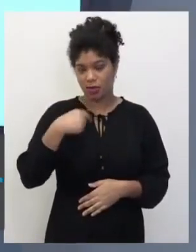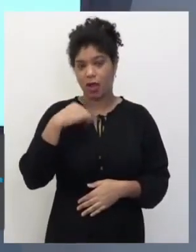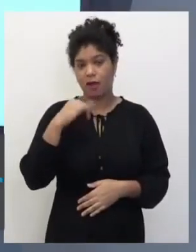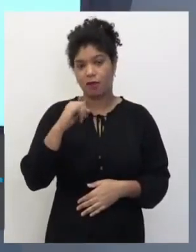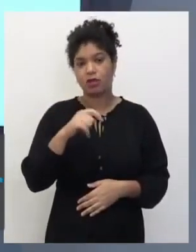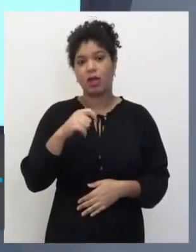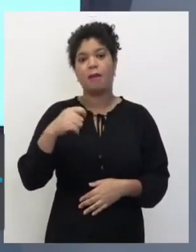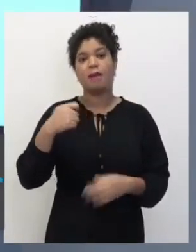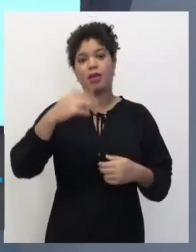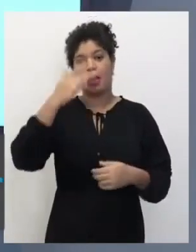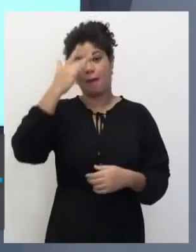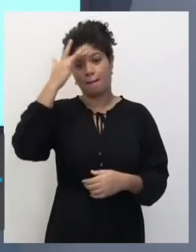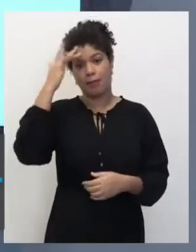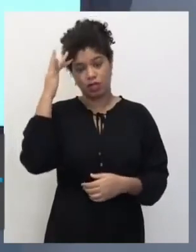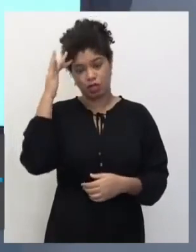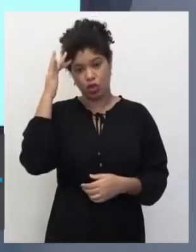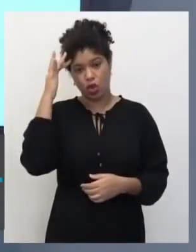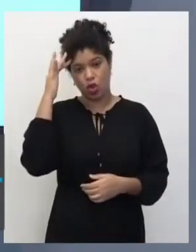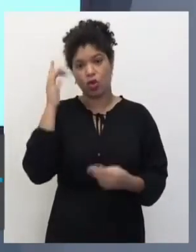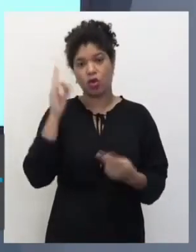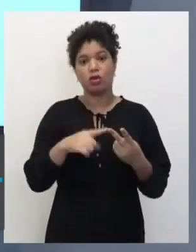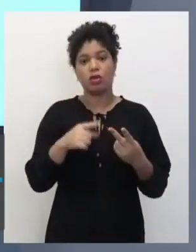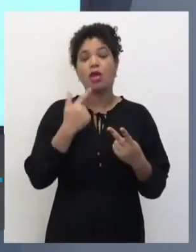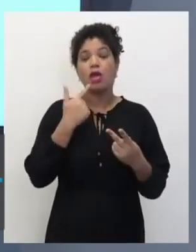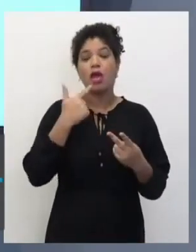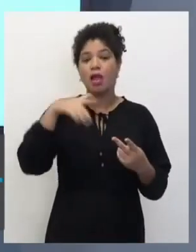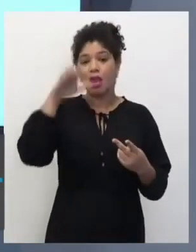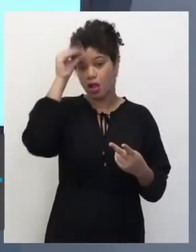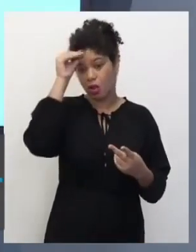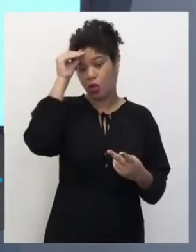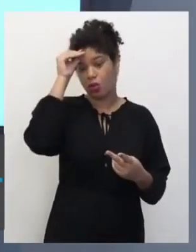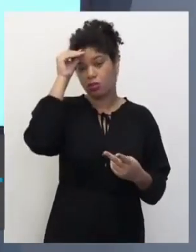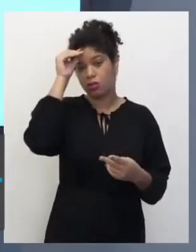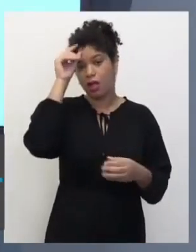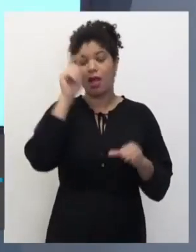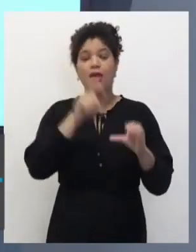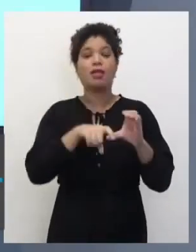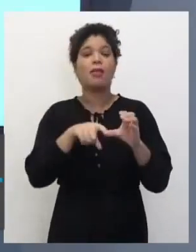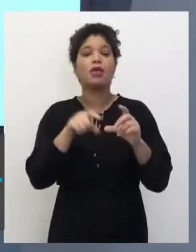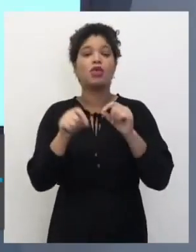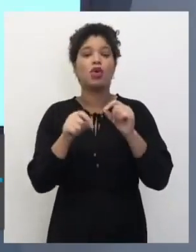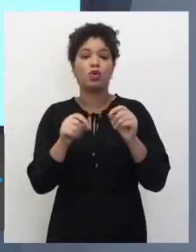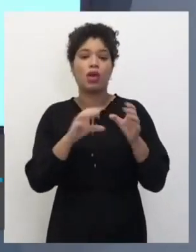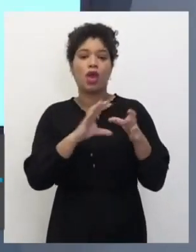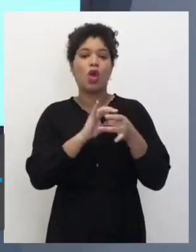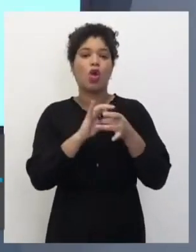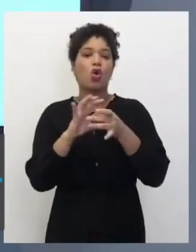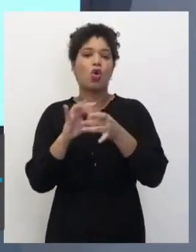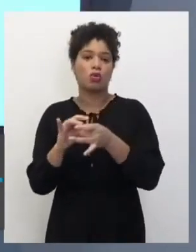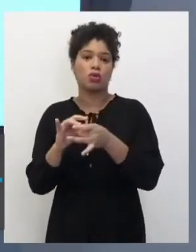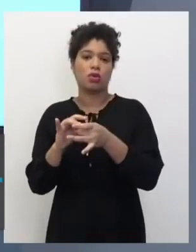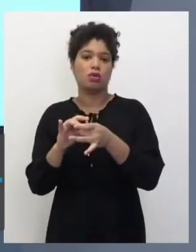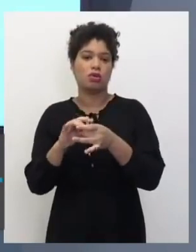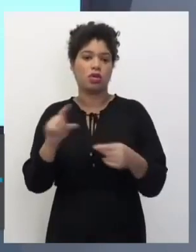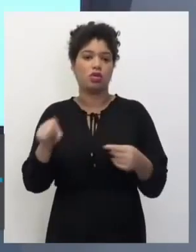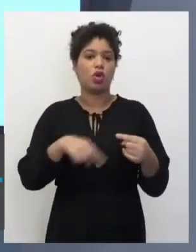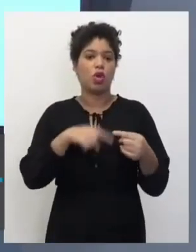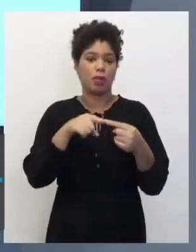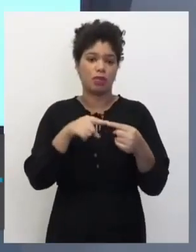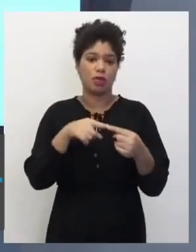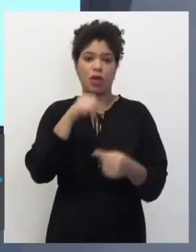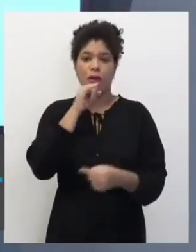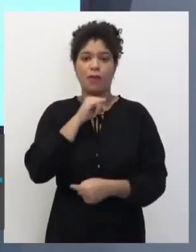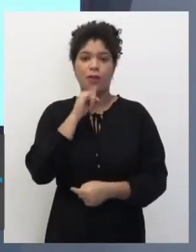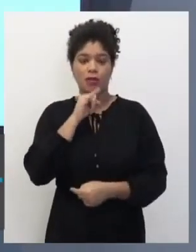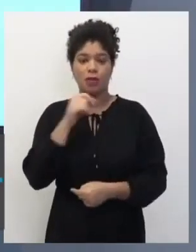essa pessoa. A linguagem que tem numa entrevista vai depender muito do contexto e do público-alvo. Por exemplo, se eu estiver